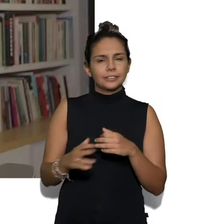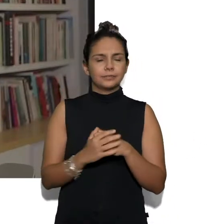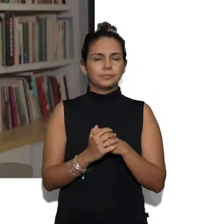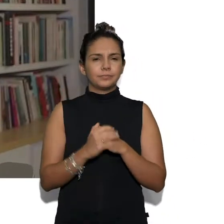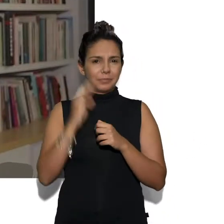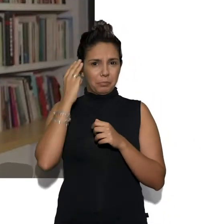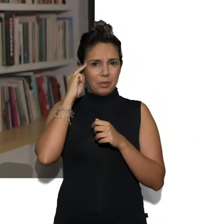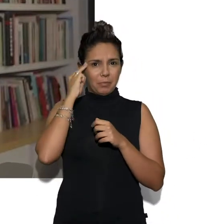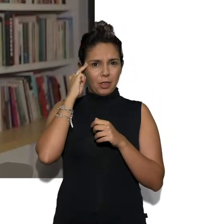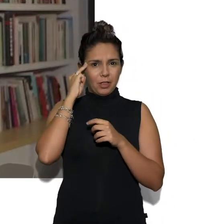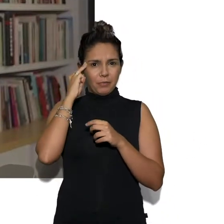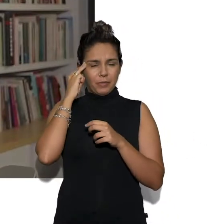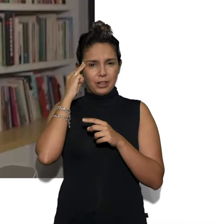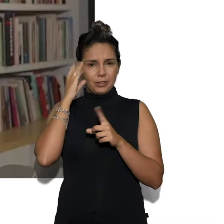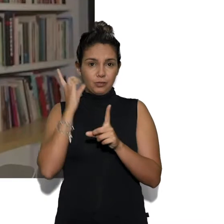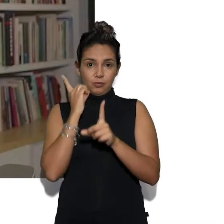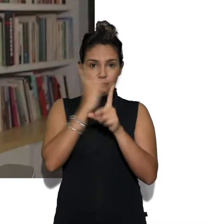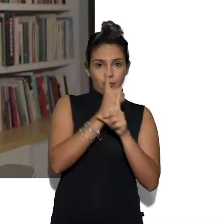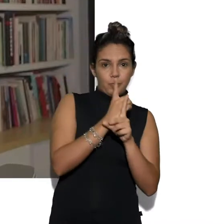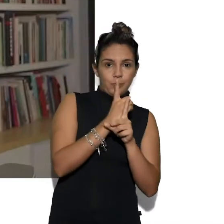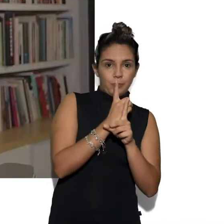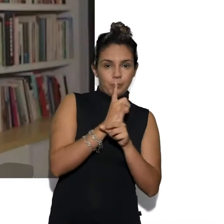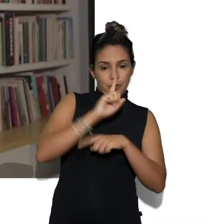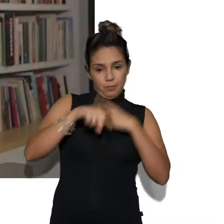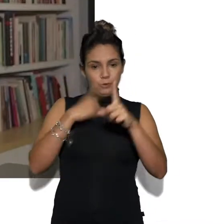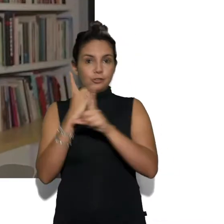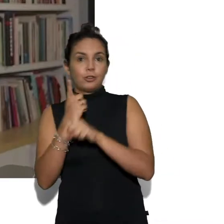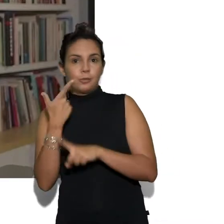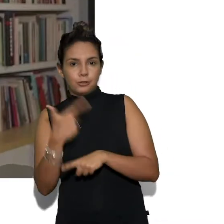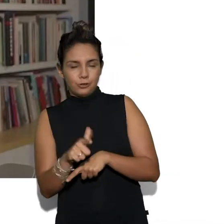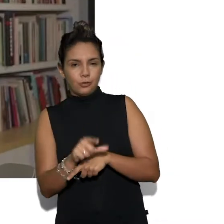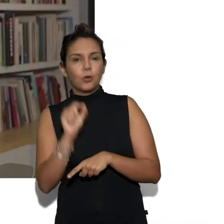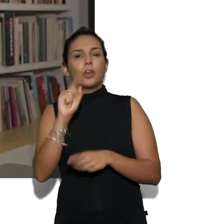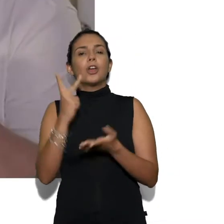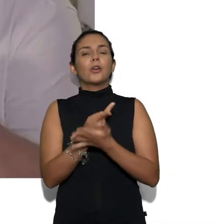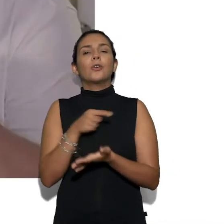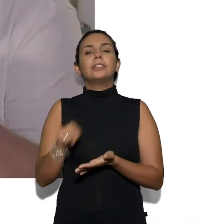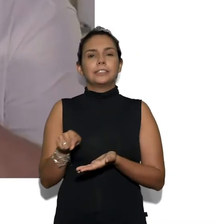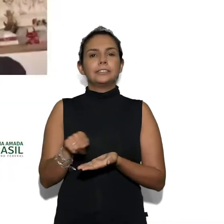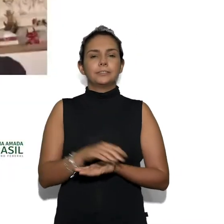elas são descobertas e redescobertas durante a vida, né? O que lhe ocorreu?